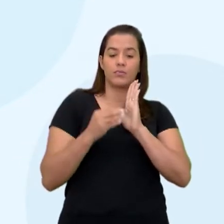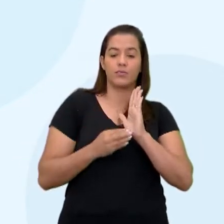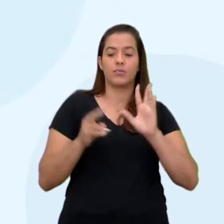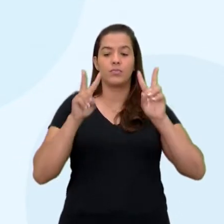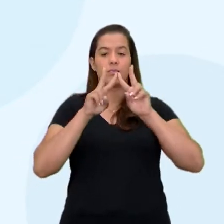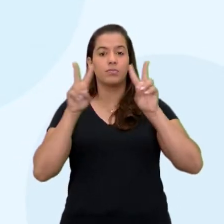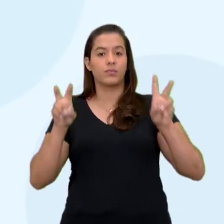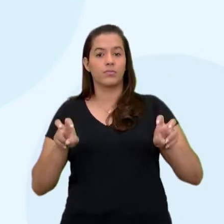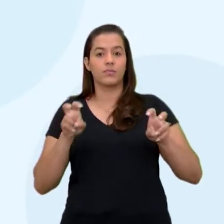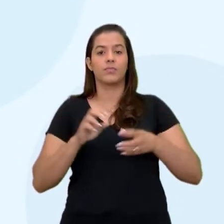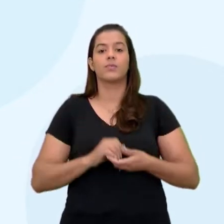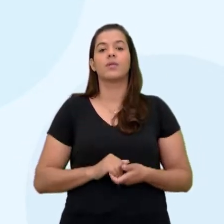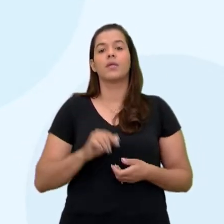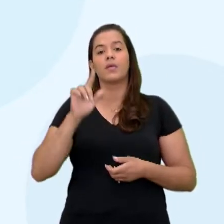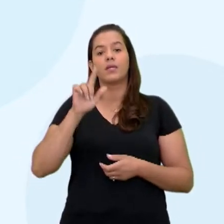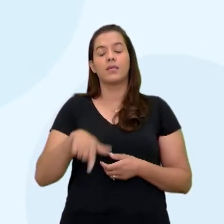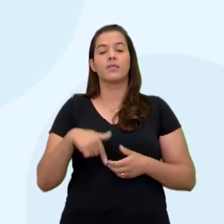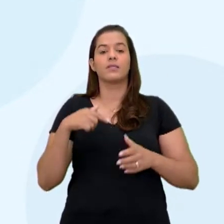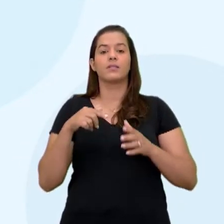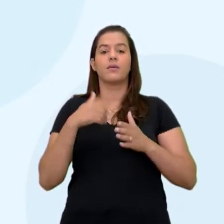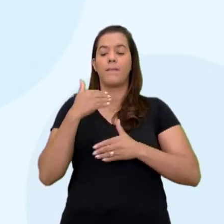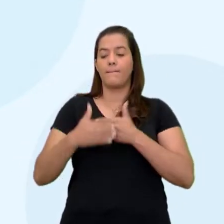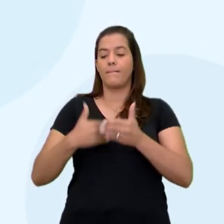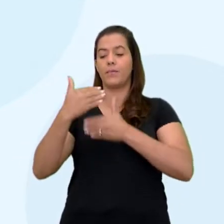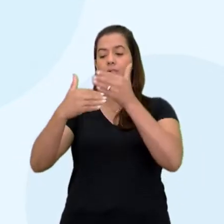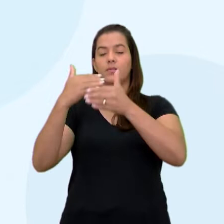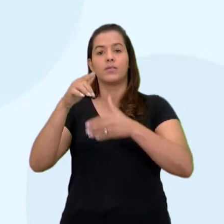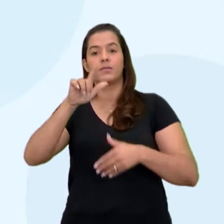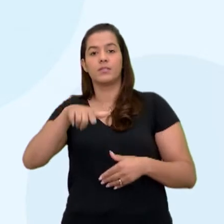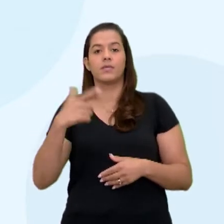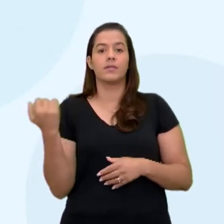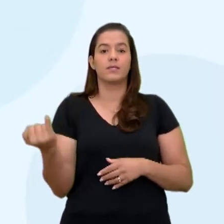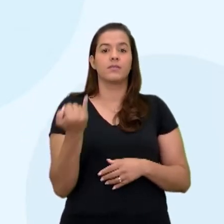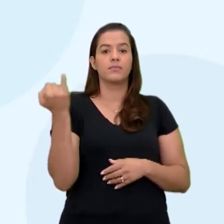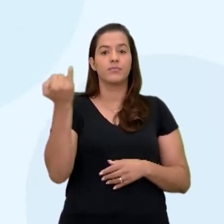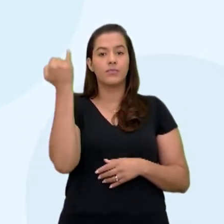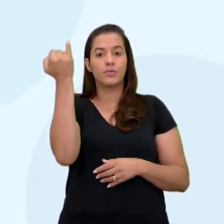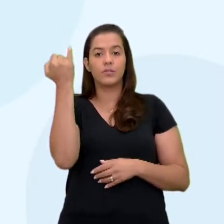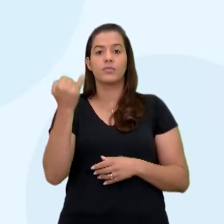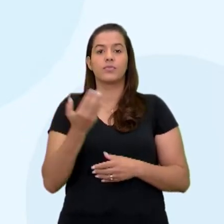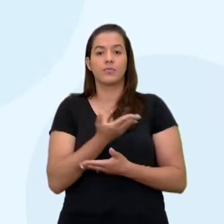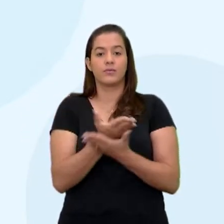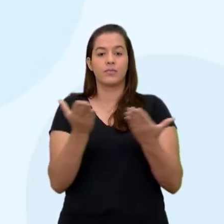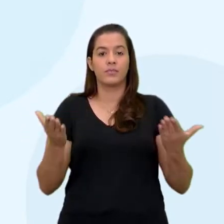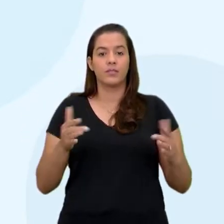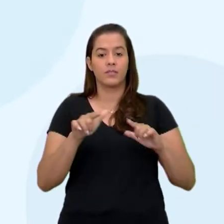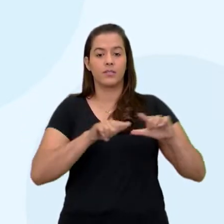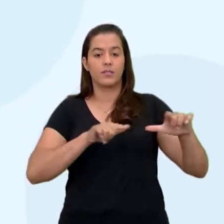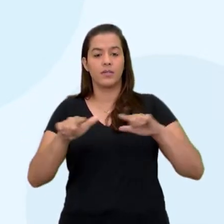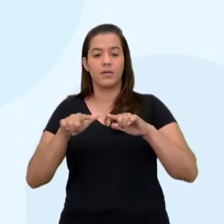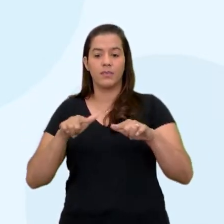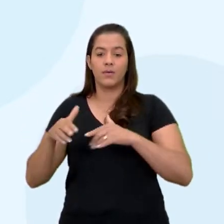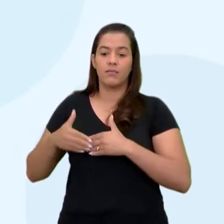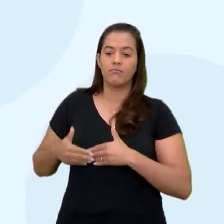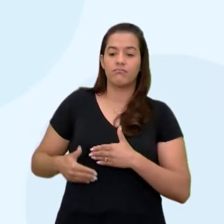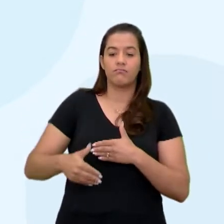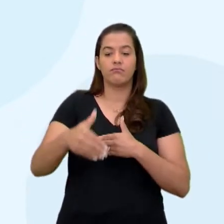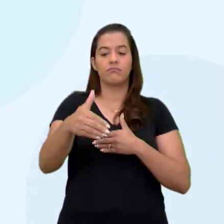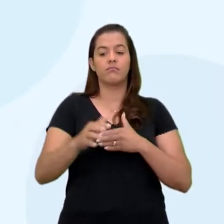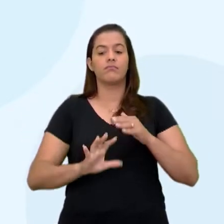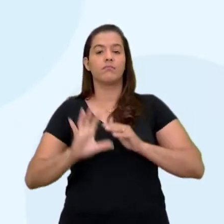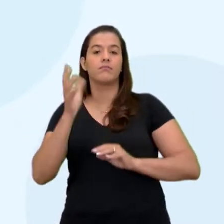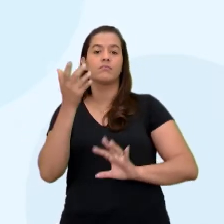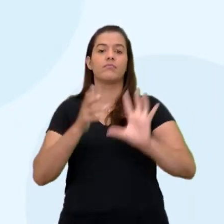Esse processo é fundamental, conforme eu já falei, para trabalhar simultaneamente as questões